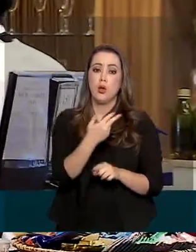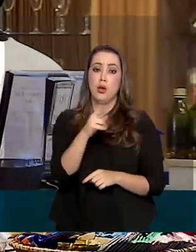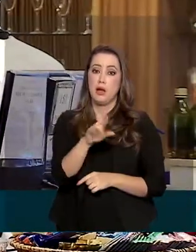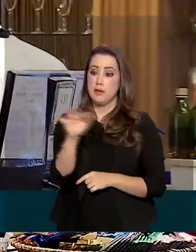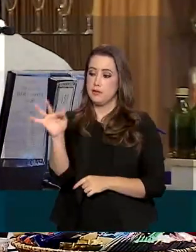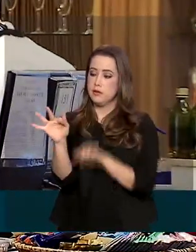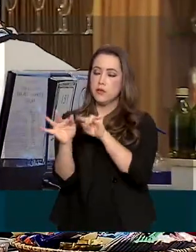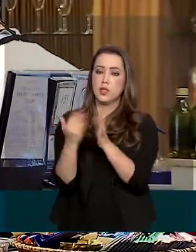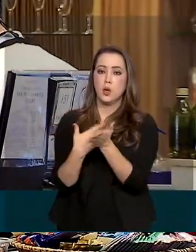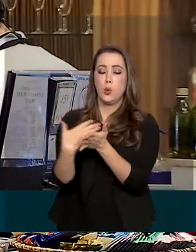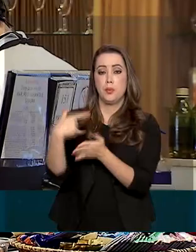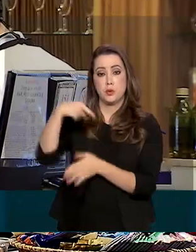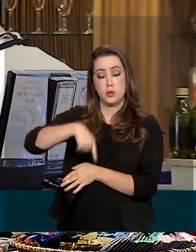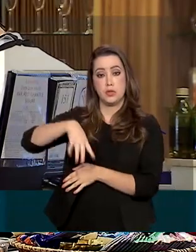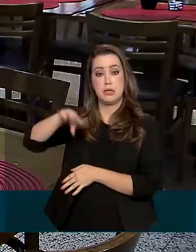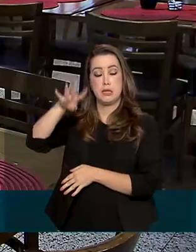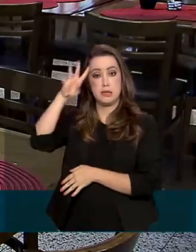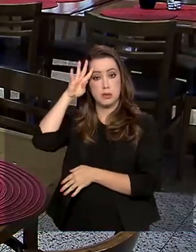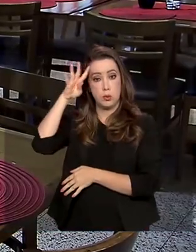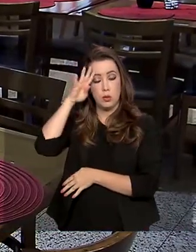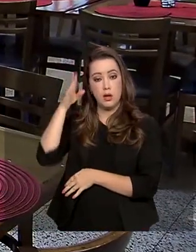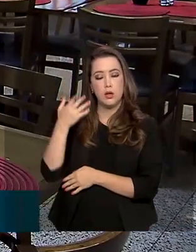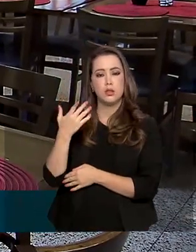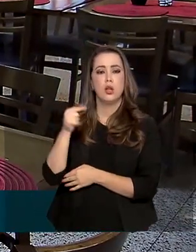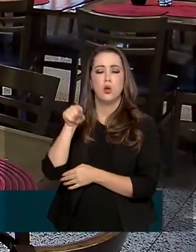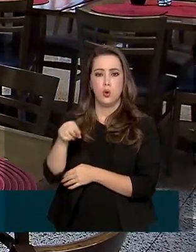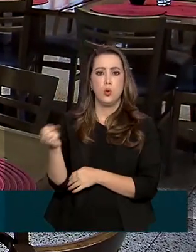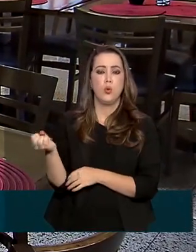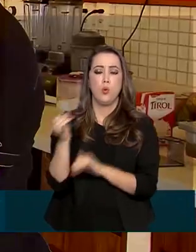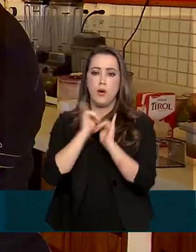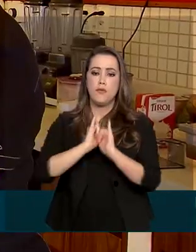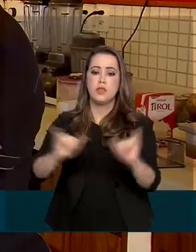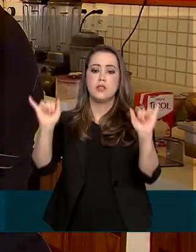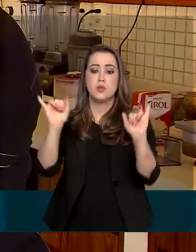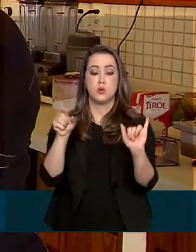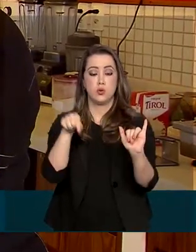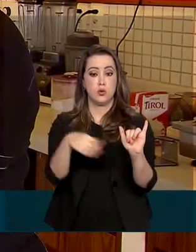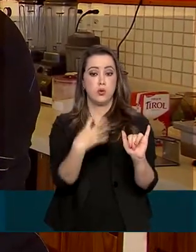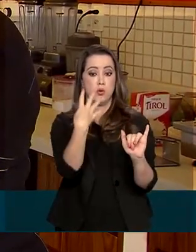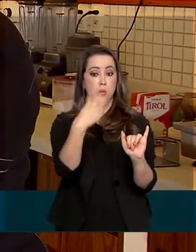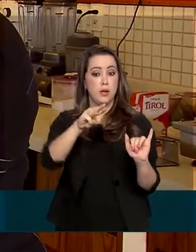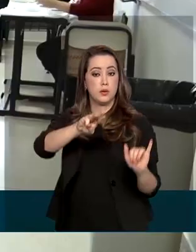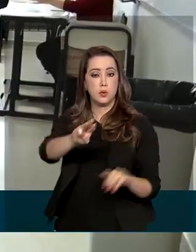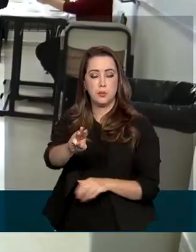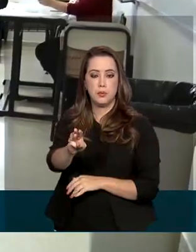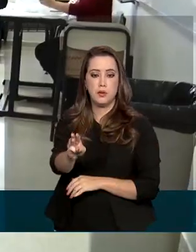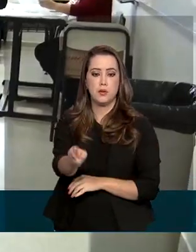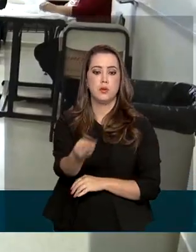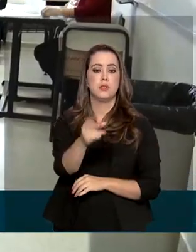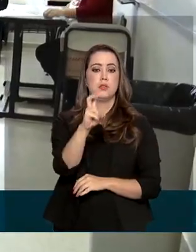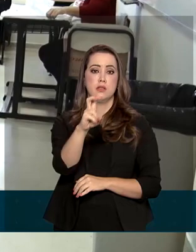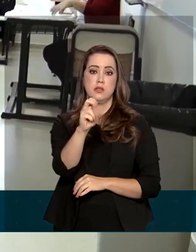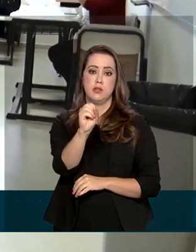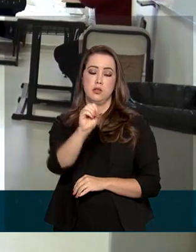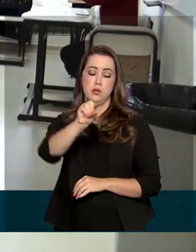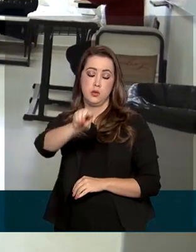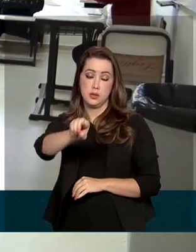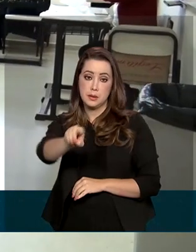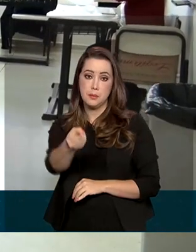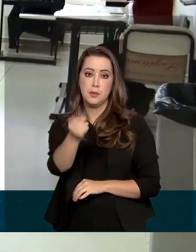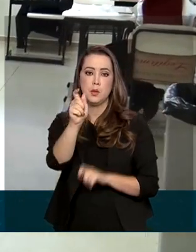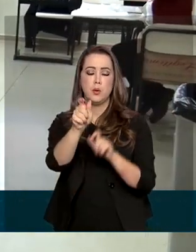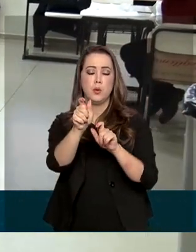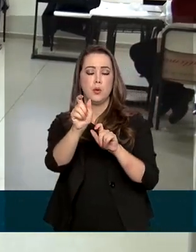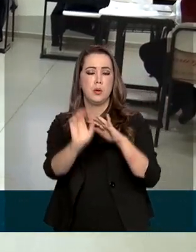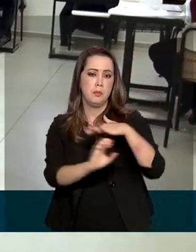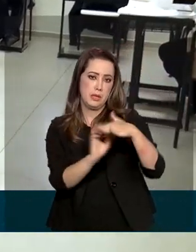Federal iniciou nesta quarta-feira o envio inédito de comunicados a 4 milhões 580 mil empreendedores.